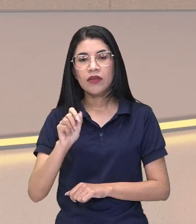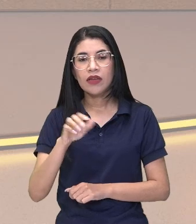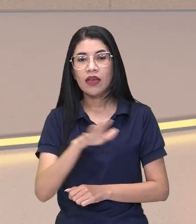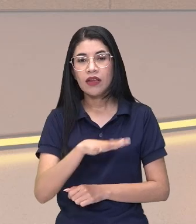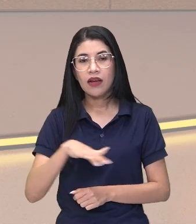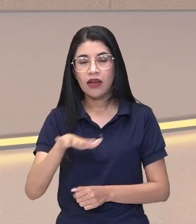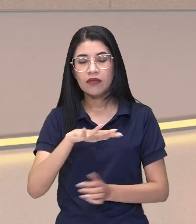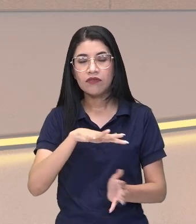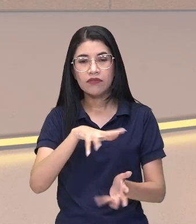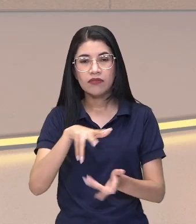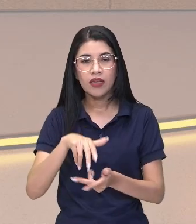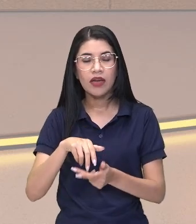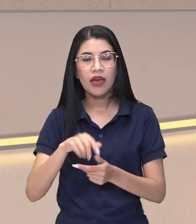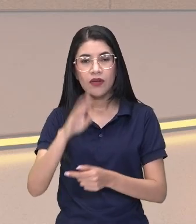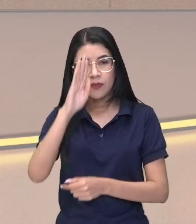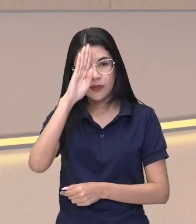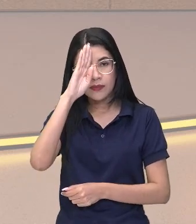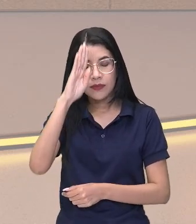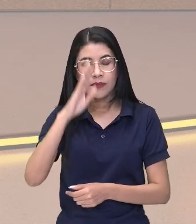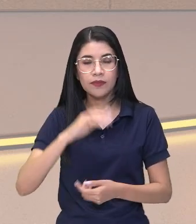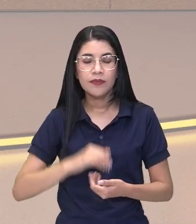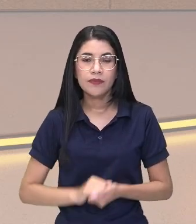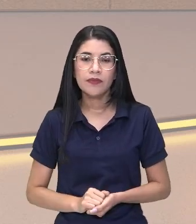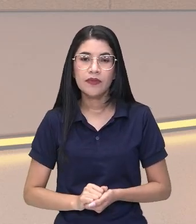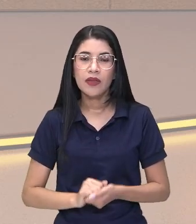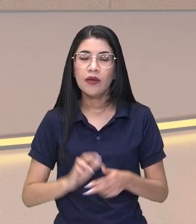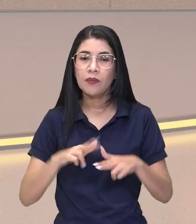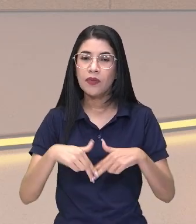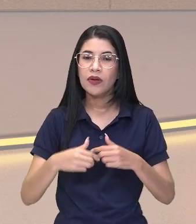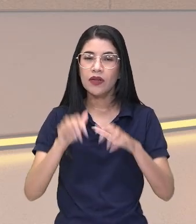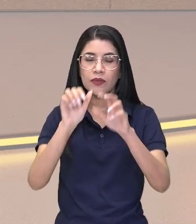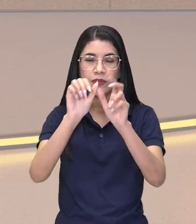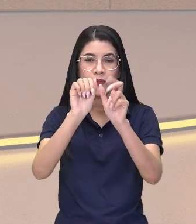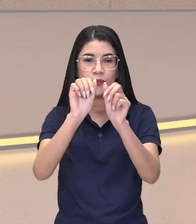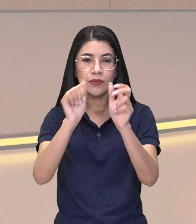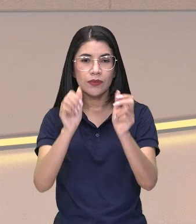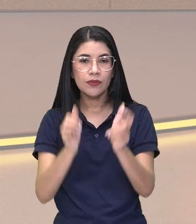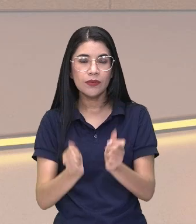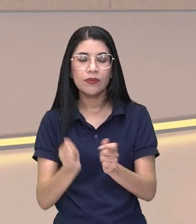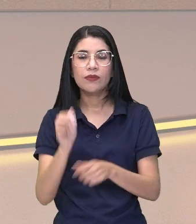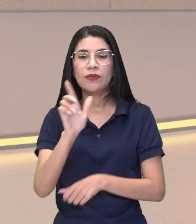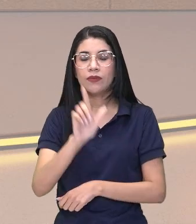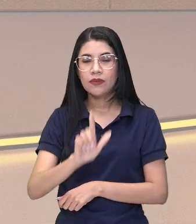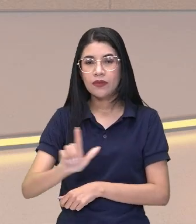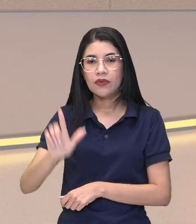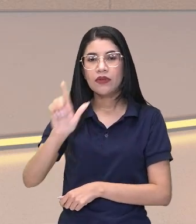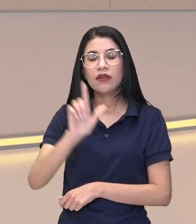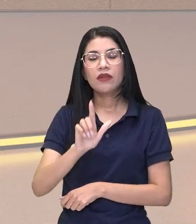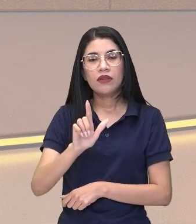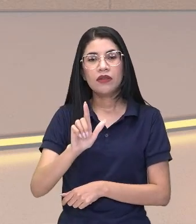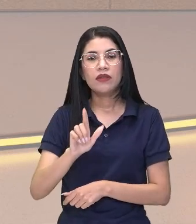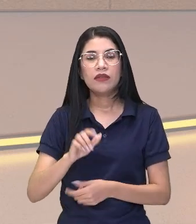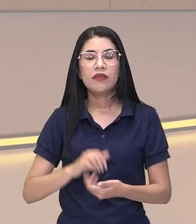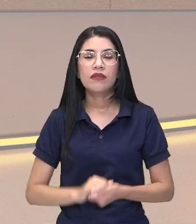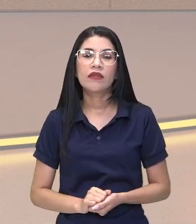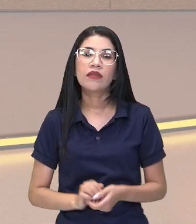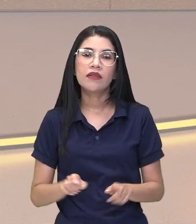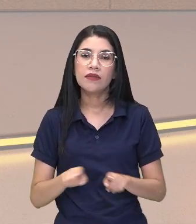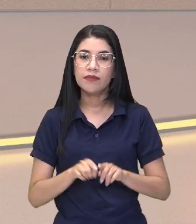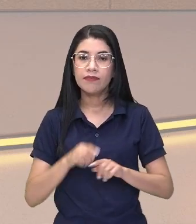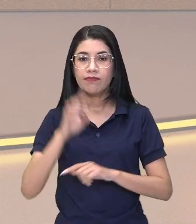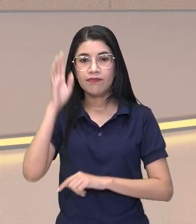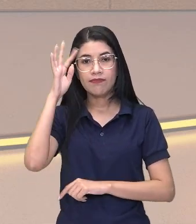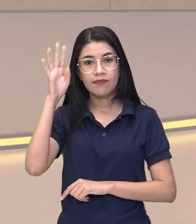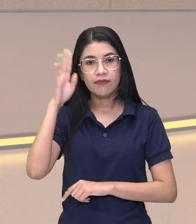é um universo diverso. Por isso, a escultura, por isso, a literatura. Por isso, então, agora, pensar, então,